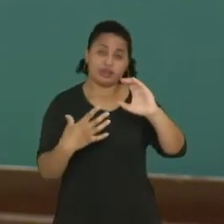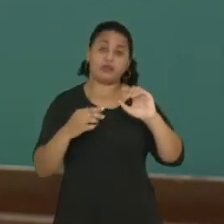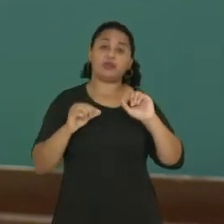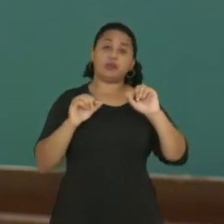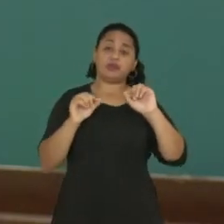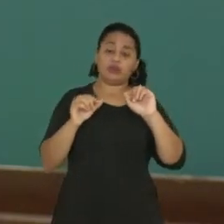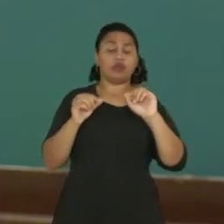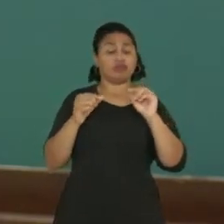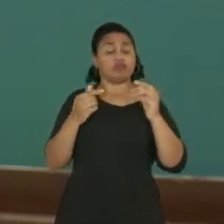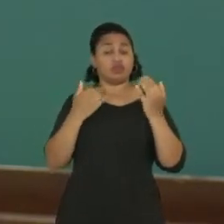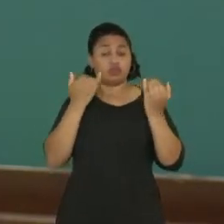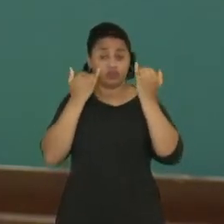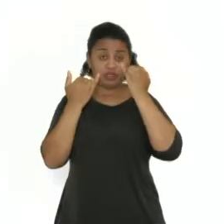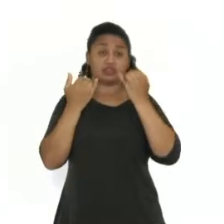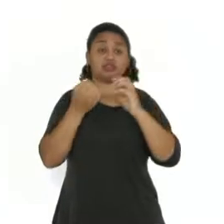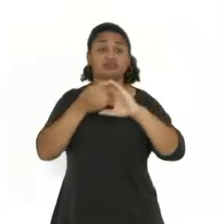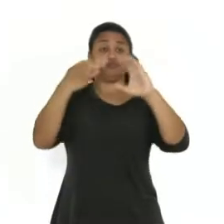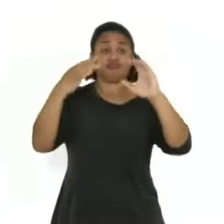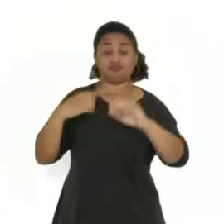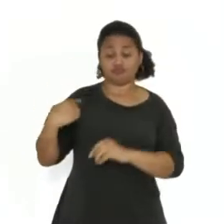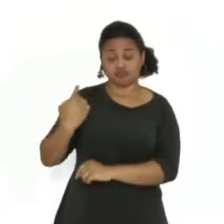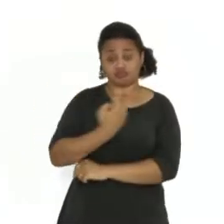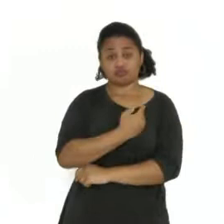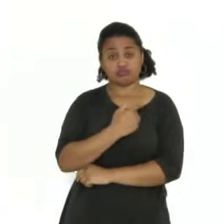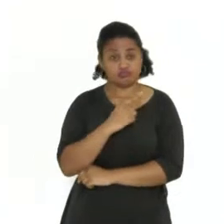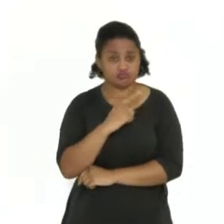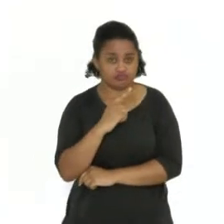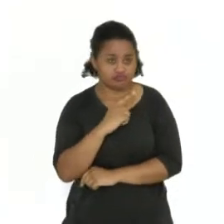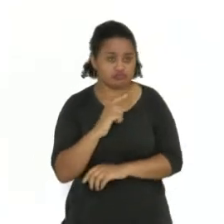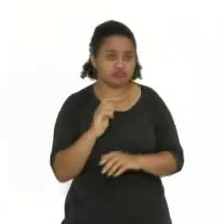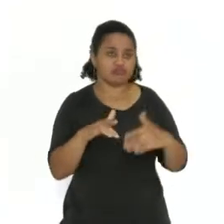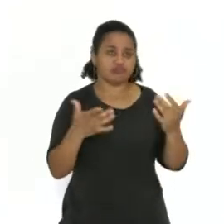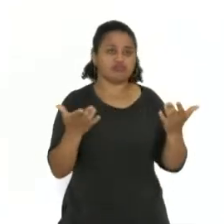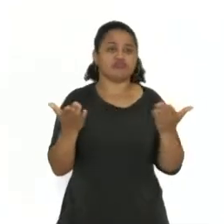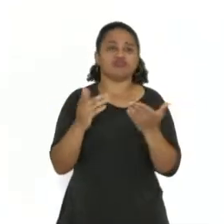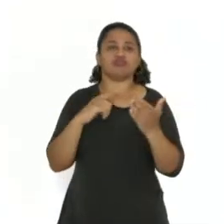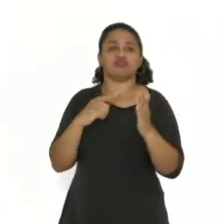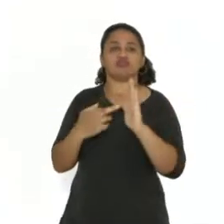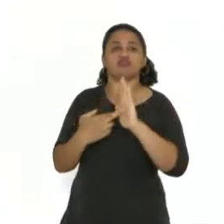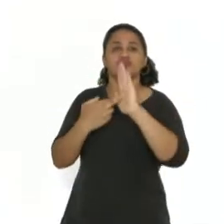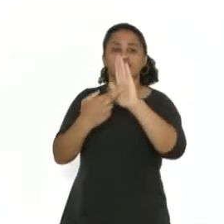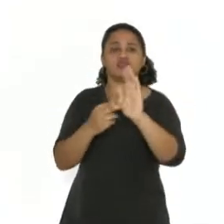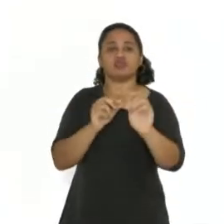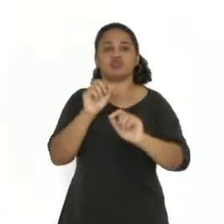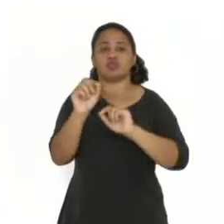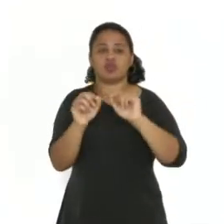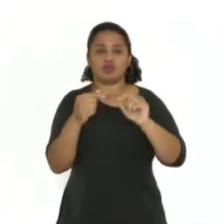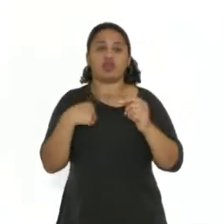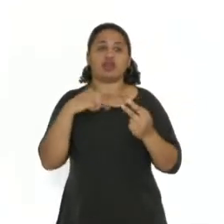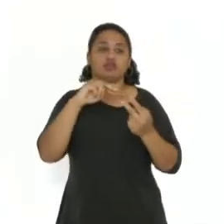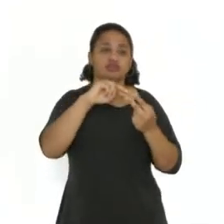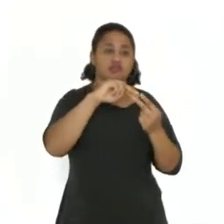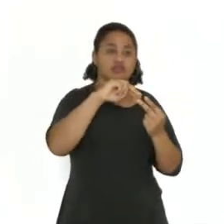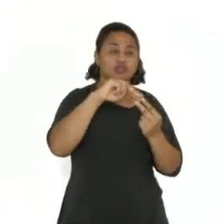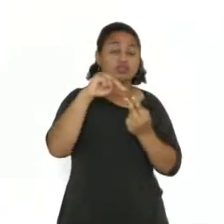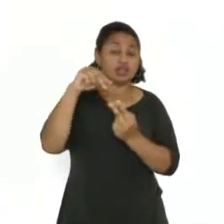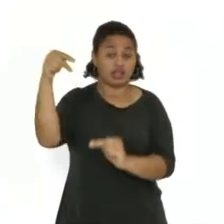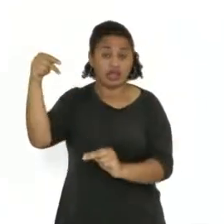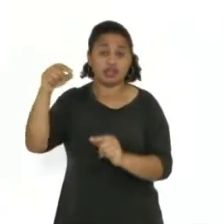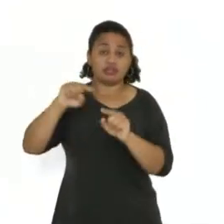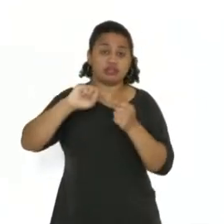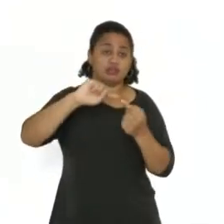nossas características. Aqui, a gente tem a representação de DNA e